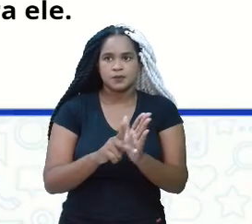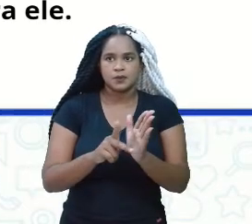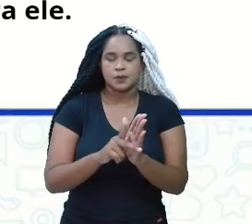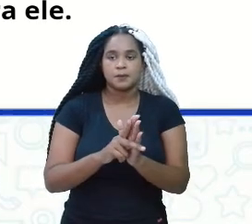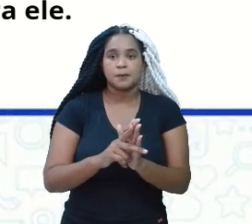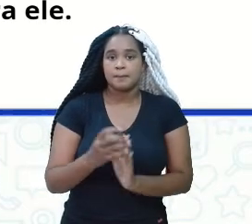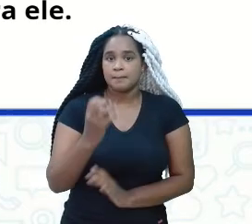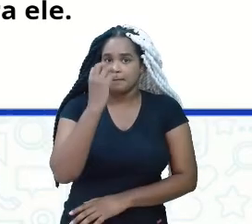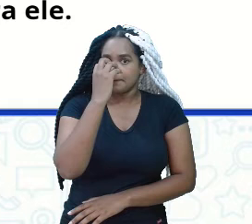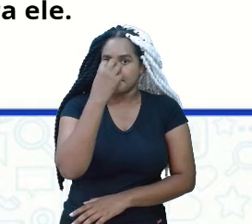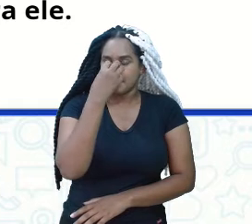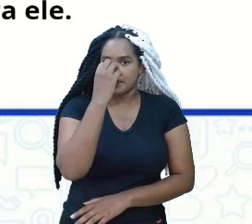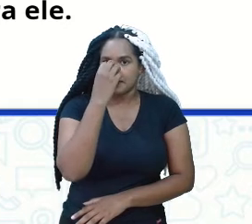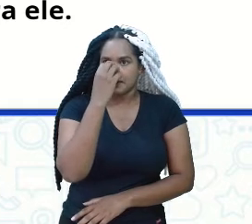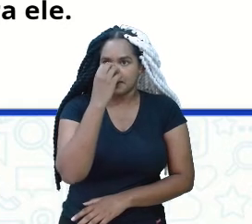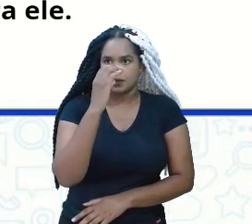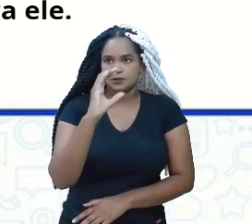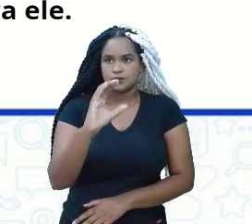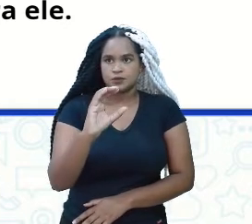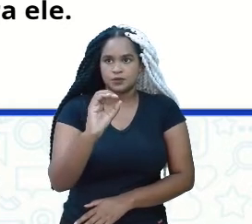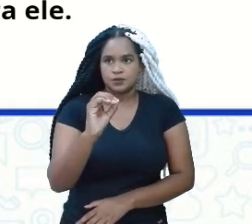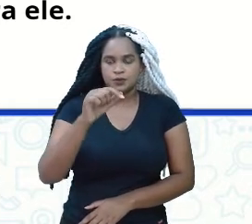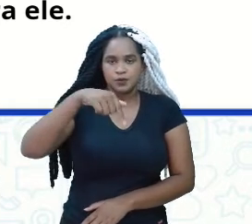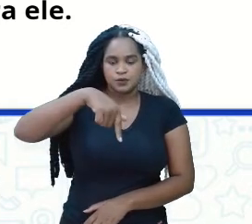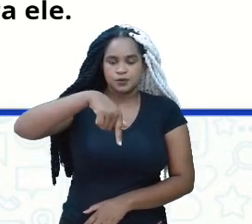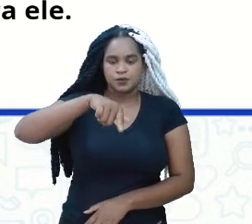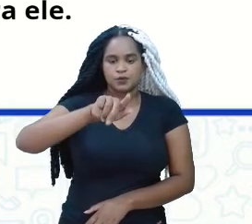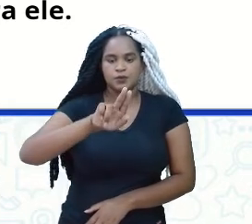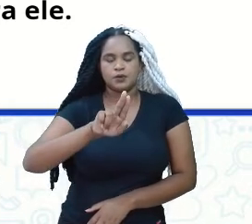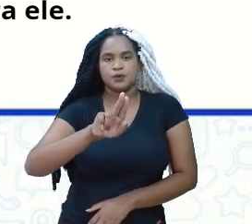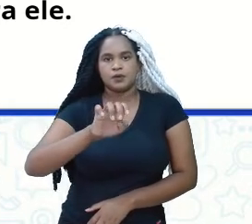Janga, e aí vocês tiveram